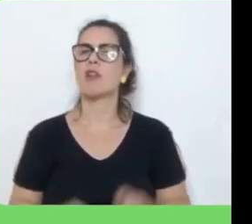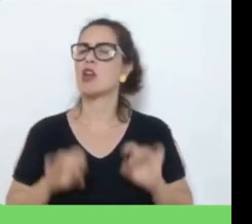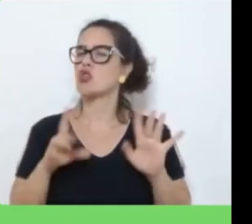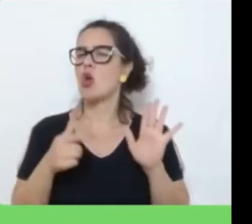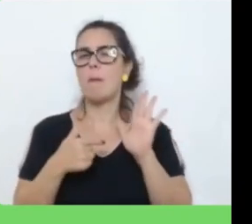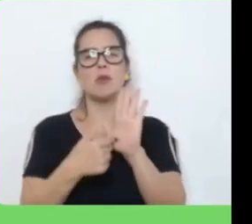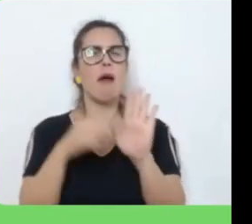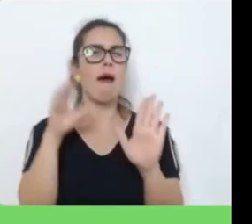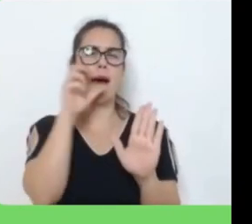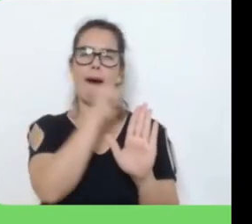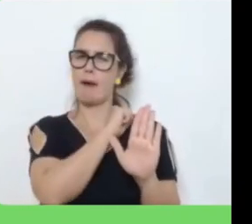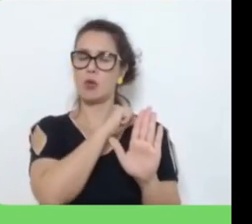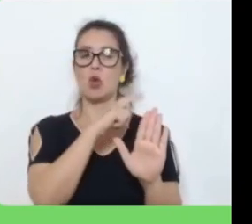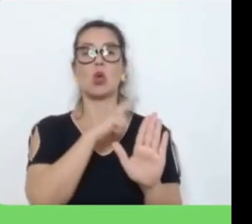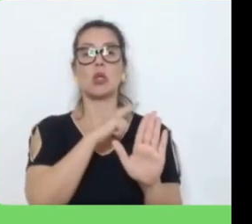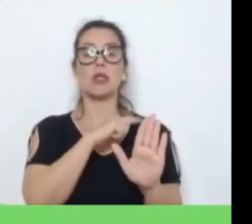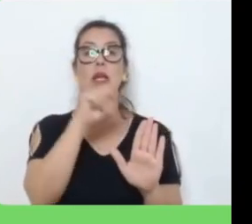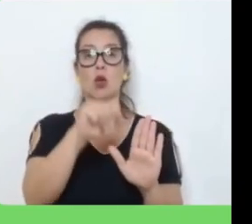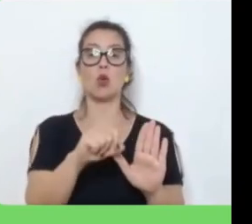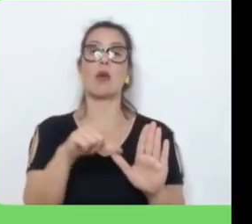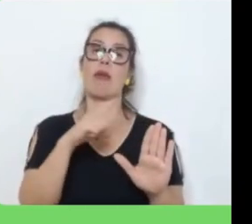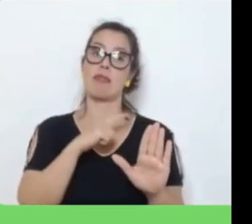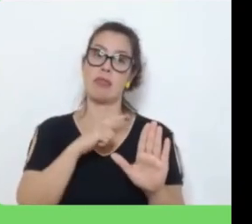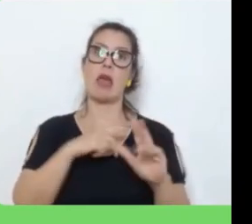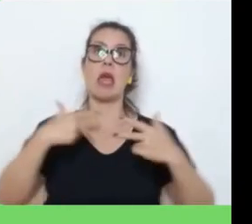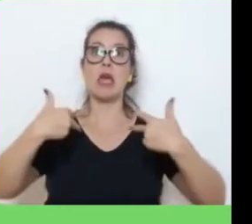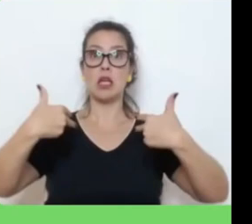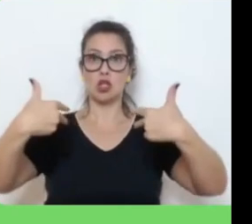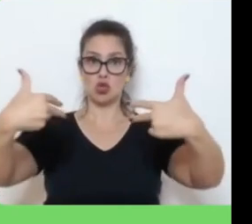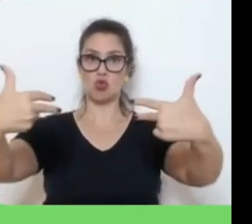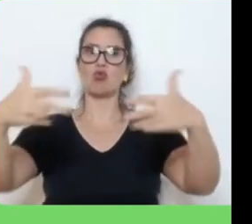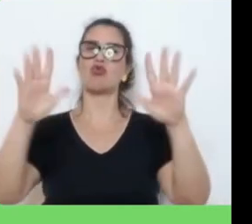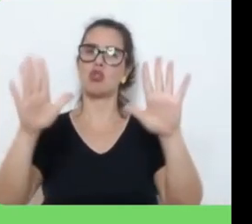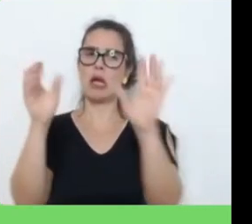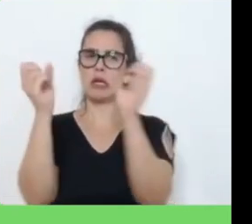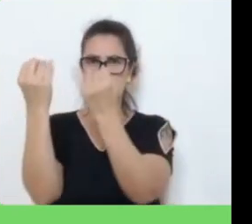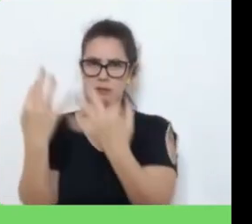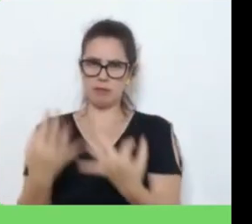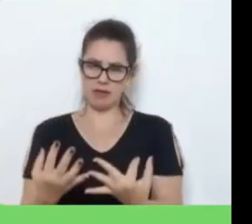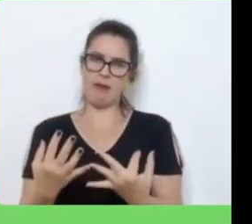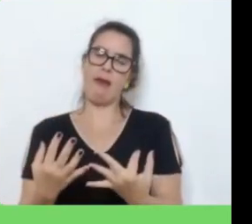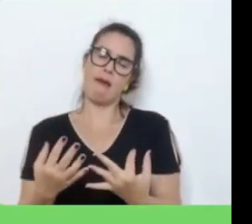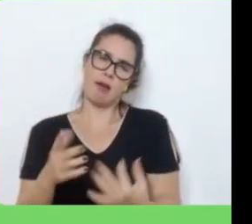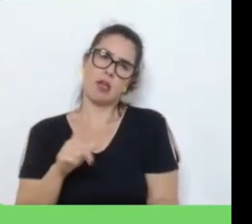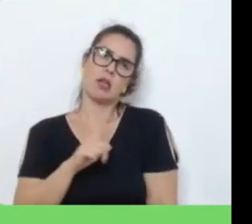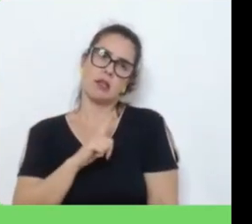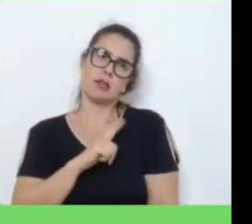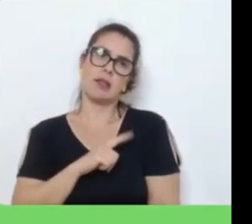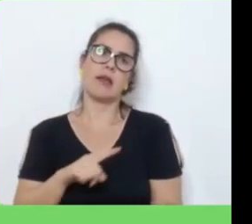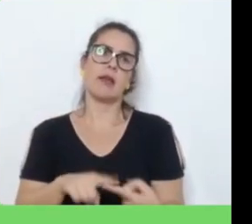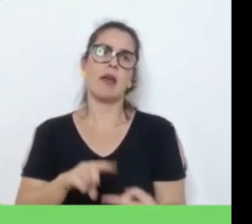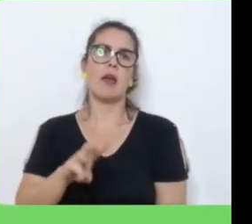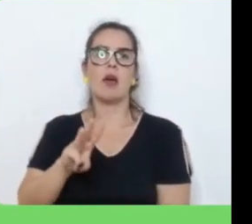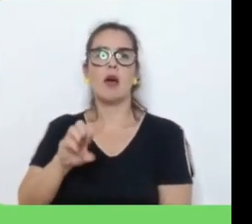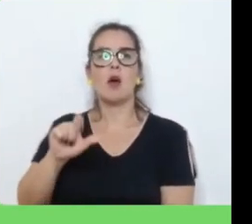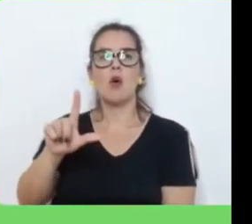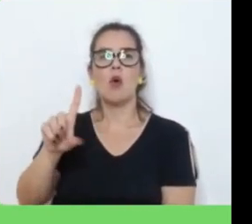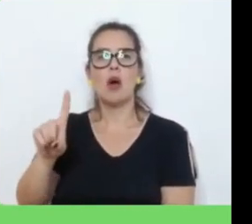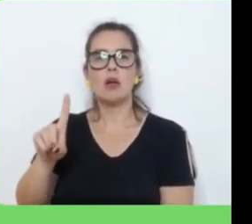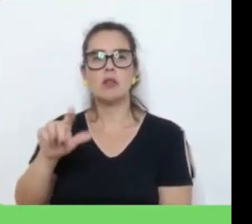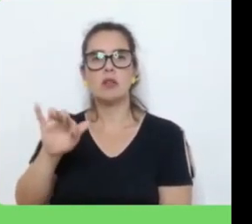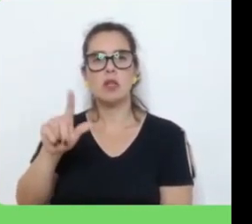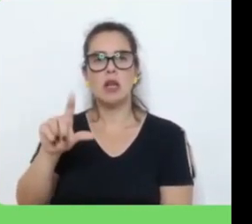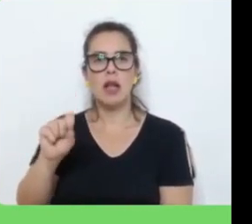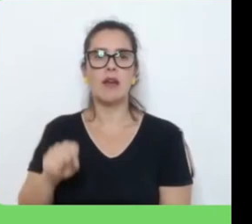rapidamente né aqui a gente tem os estúdios alguns que foram mencionados ao longo da nossa apresentação né tem o a life a cucu a